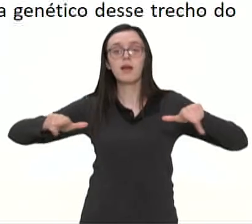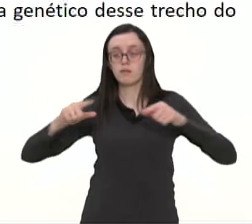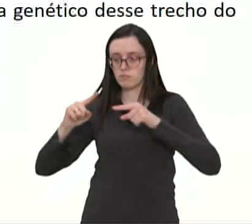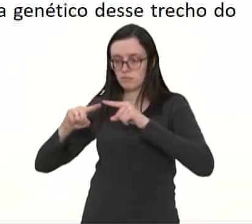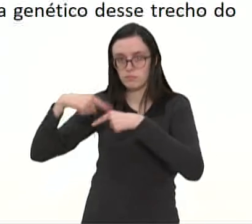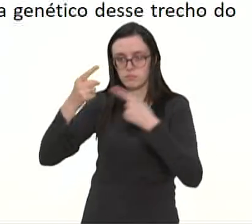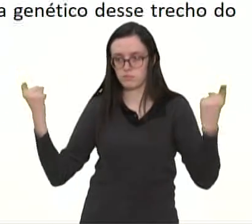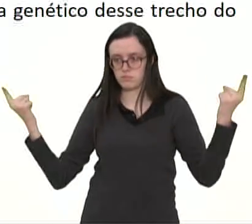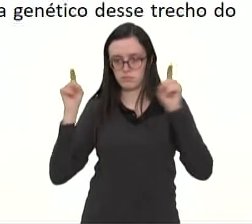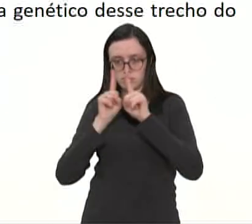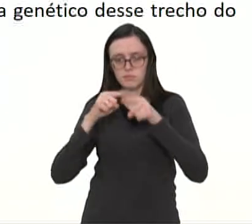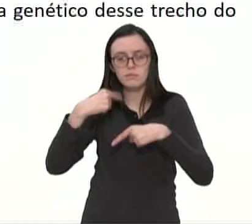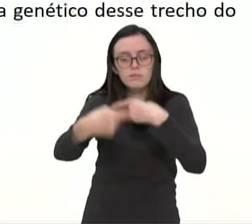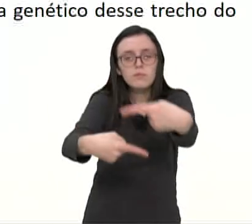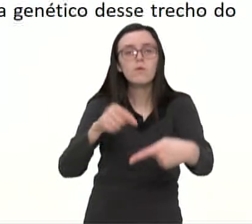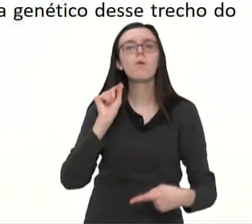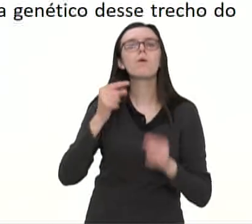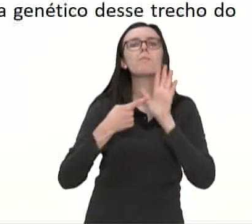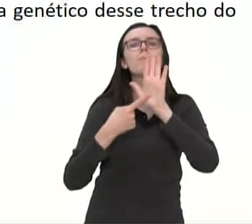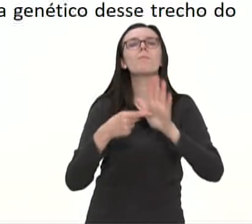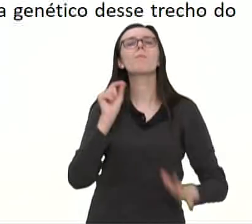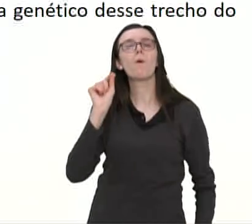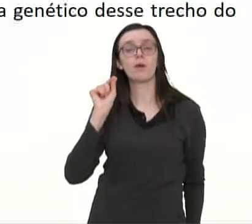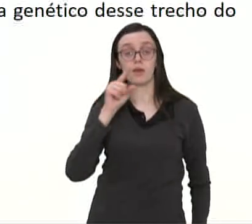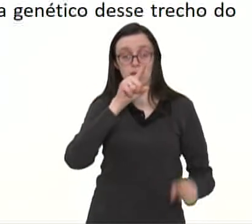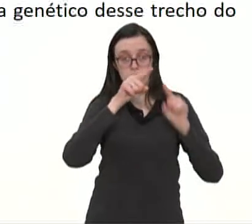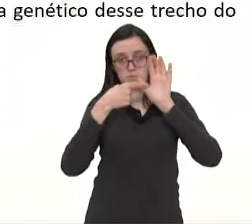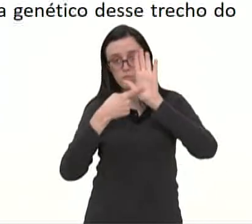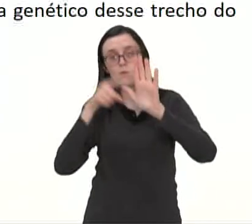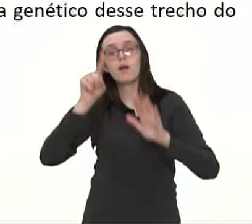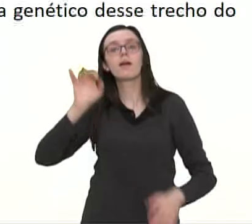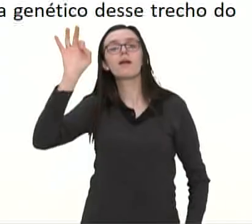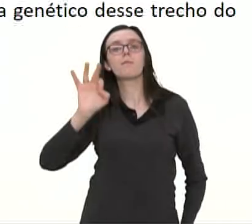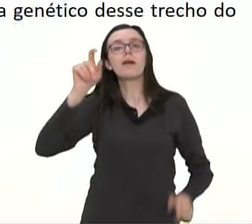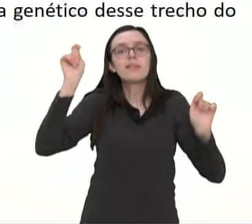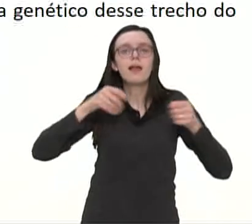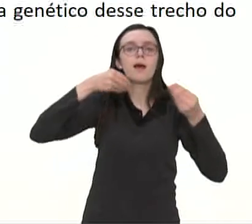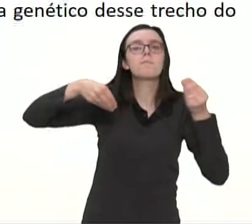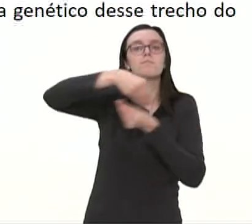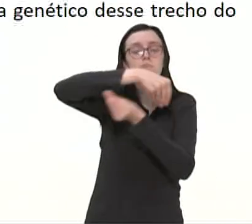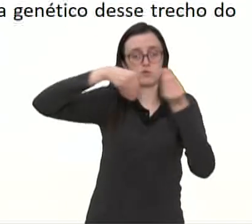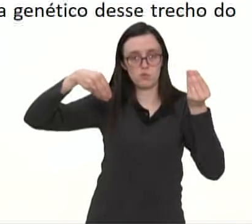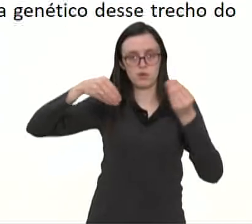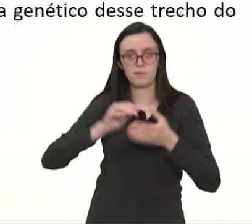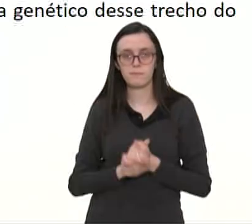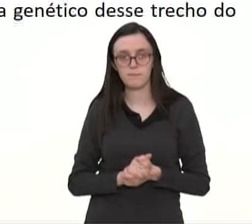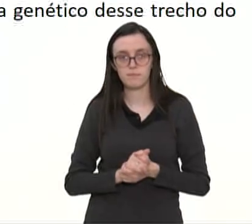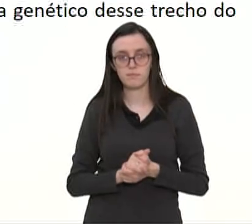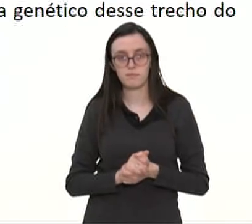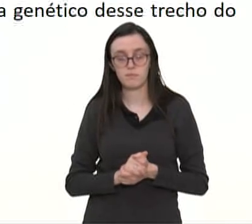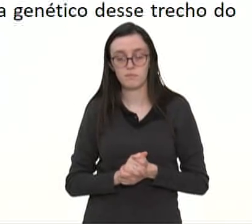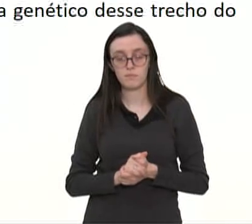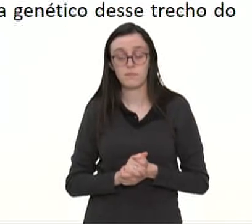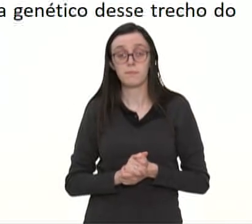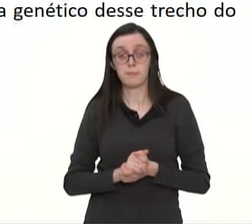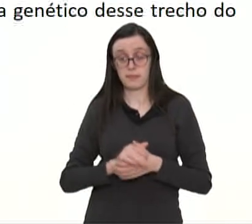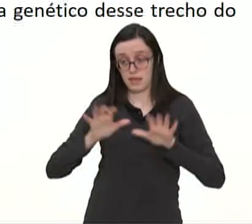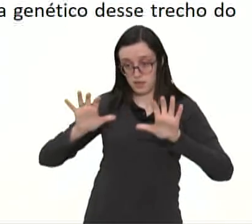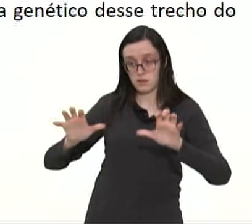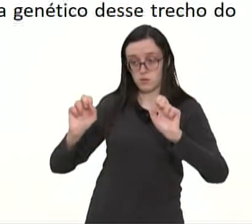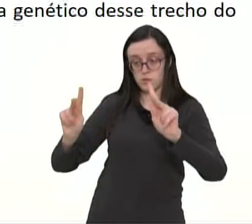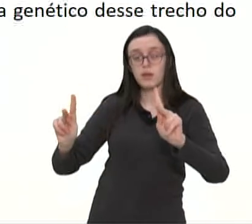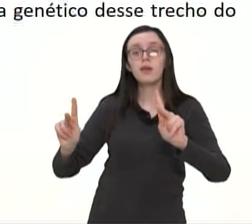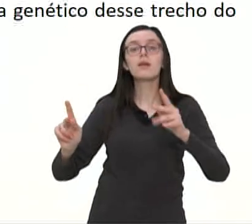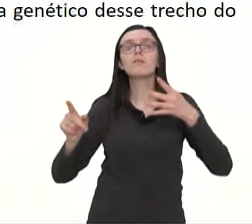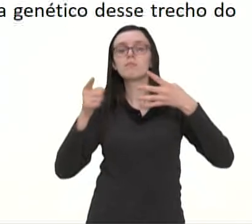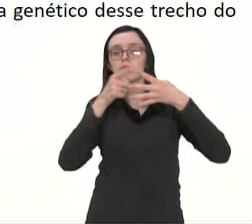desse cruzamento apresentou. Então, ele colocou ali para vocês as taxas de permutação, tá? A partir disso, letra A.